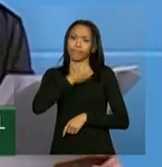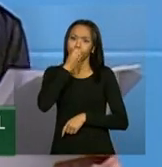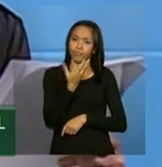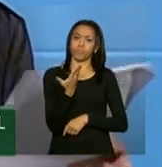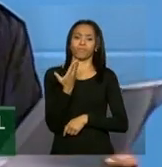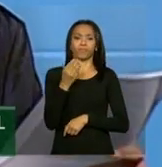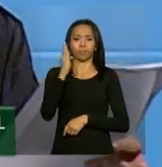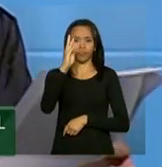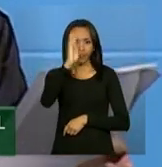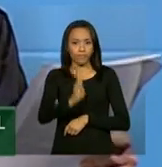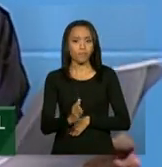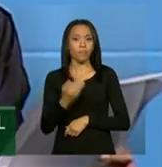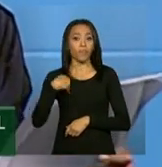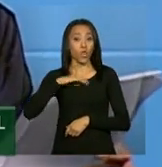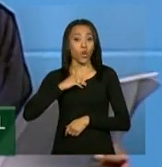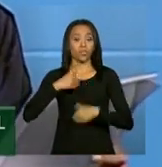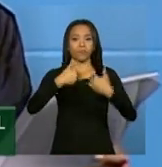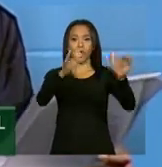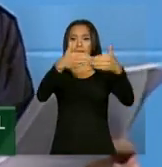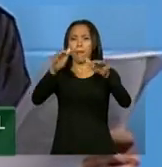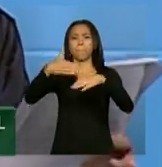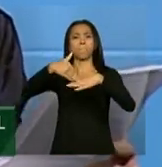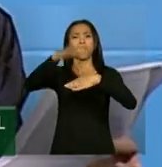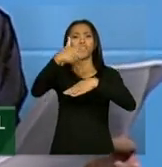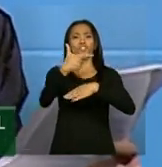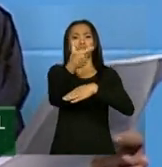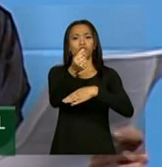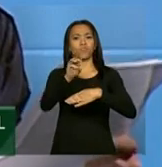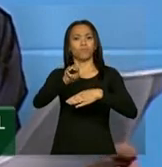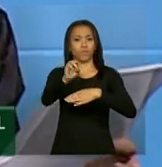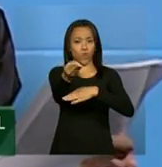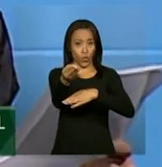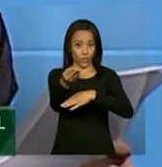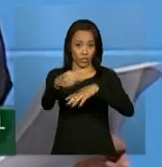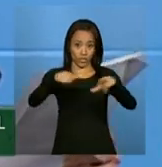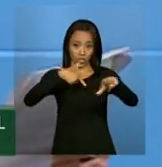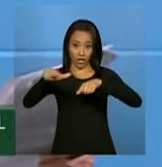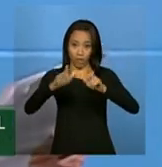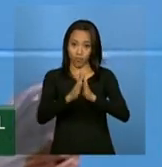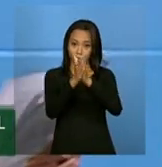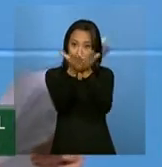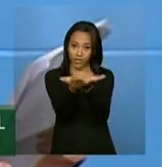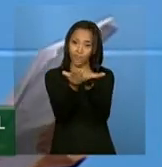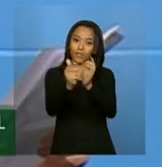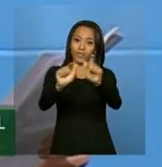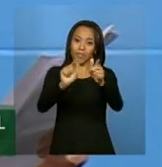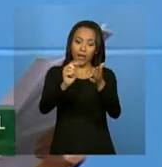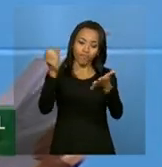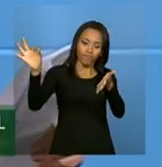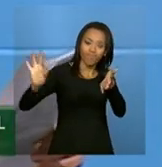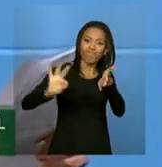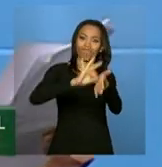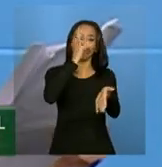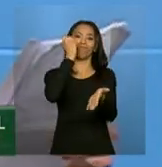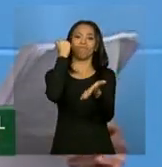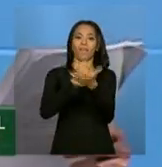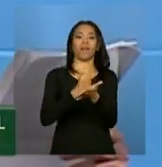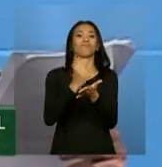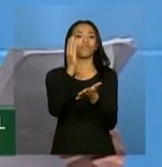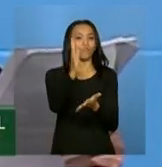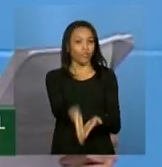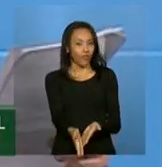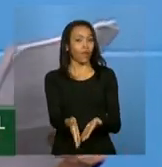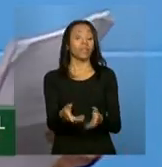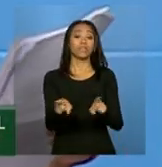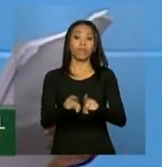formalizar mais de 20 milhões de empregos, empregos formais, com direitos sociais garantidos aos nossos trabalhadores.